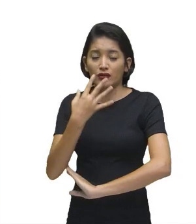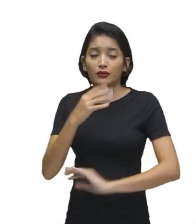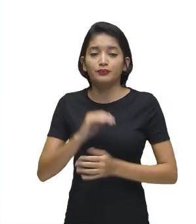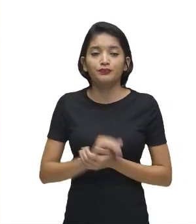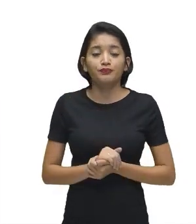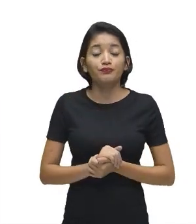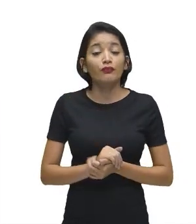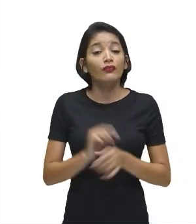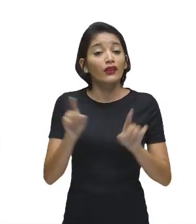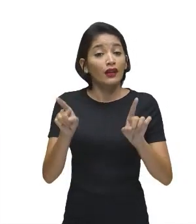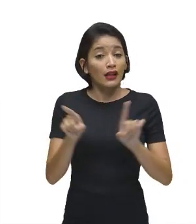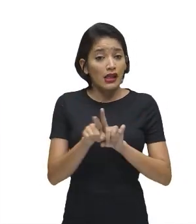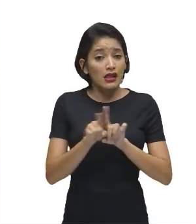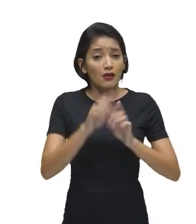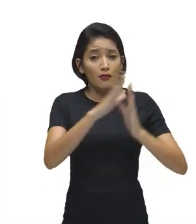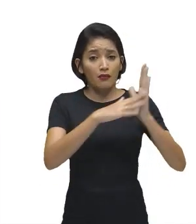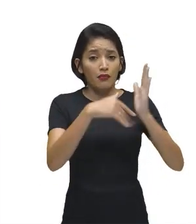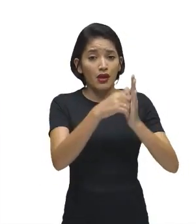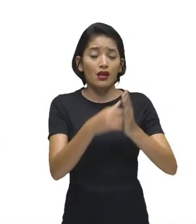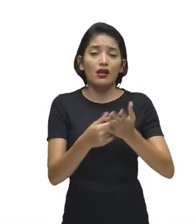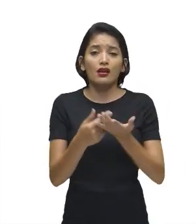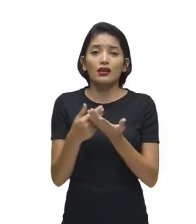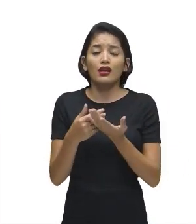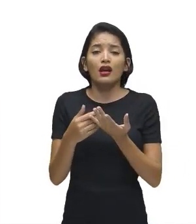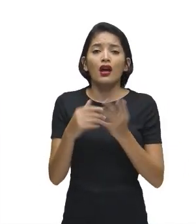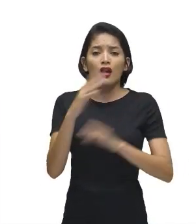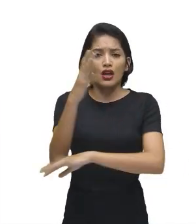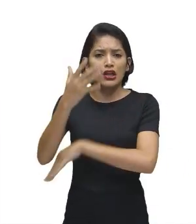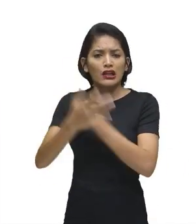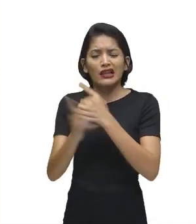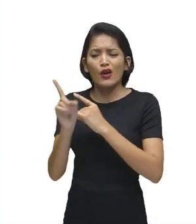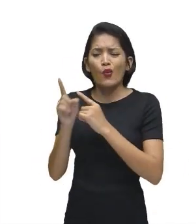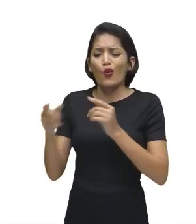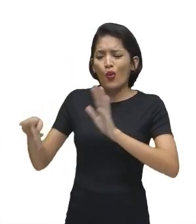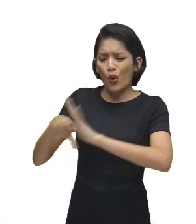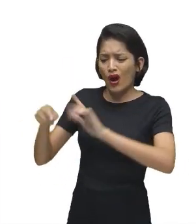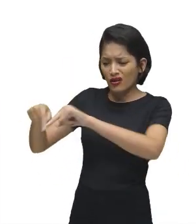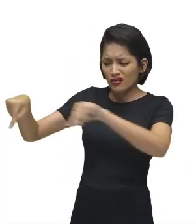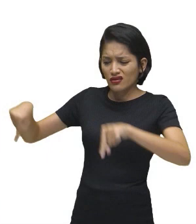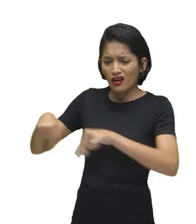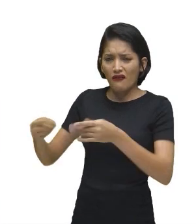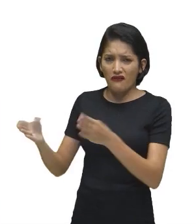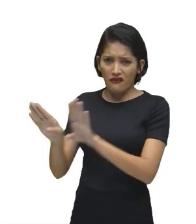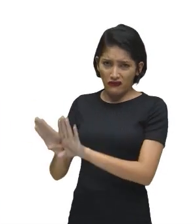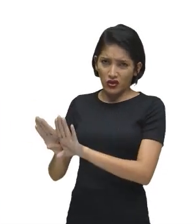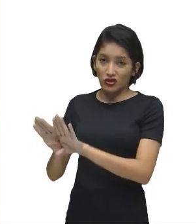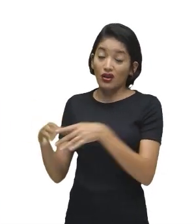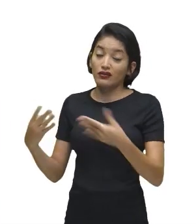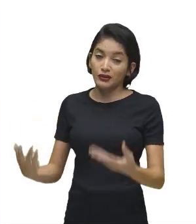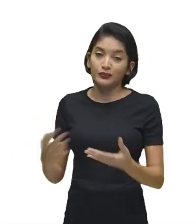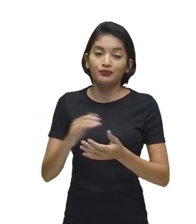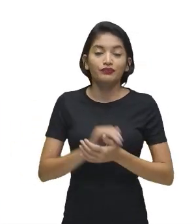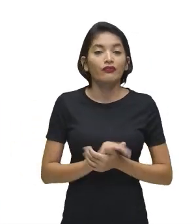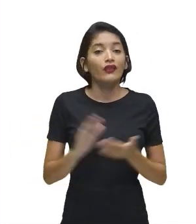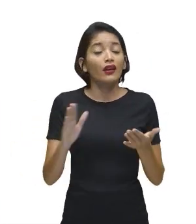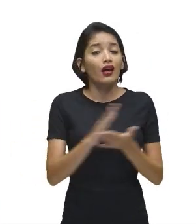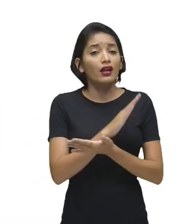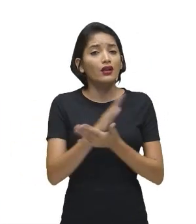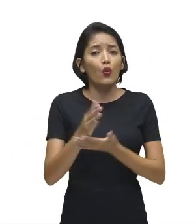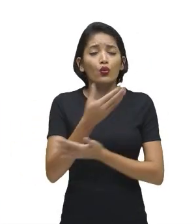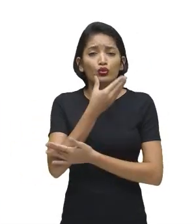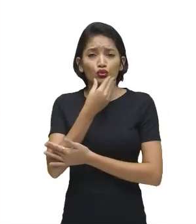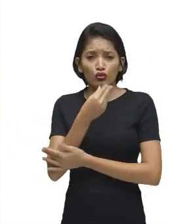pela pintura feita ao ar livre e não em estúdios fechados, por exemplo. Então, alguns impressionistas, como